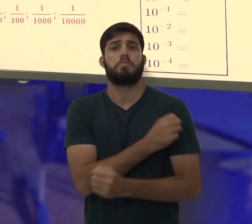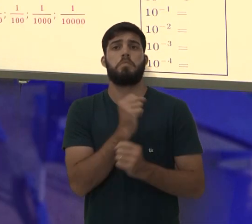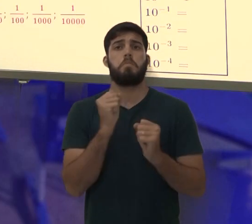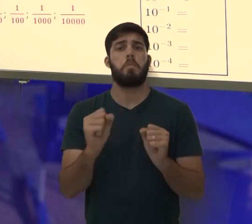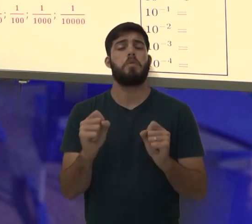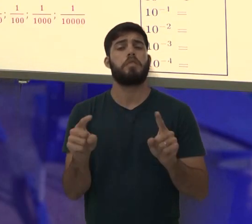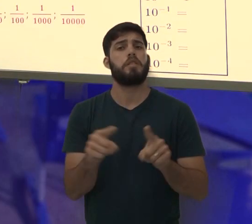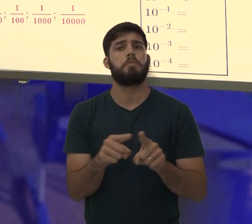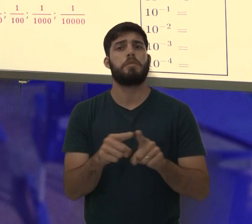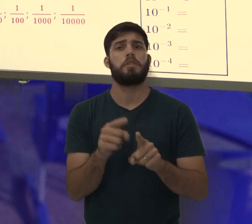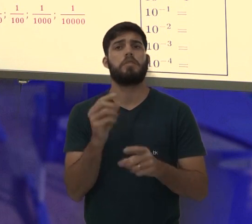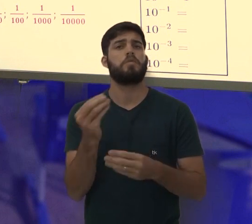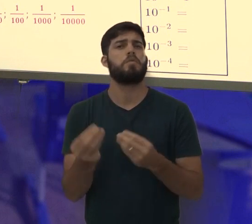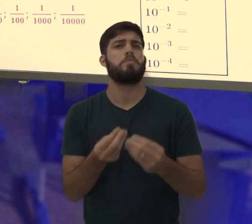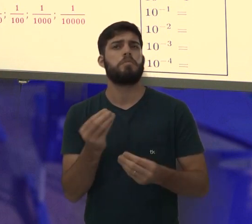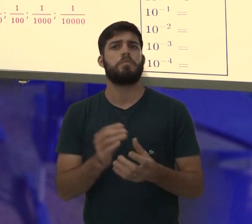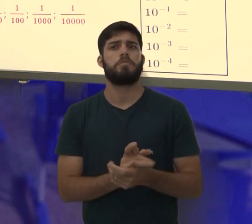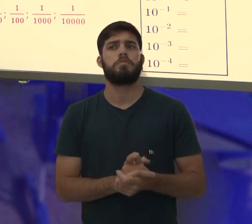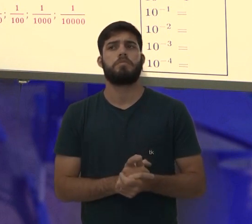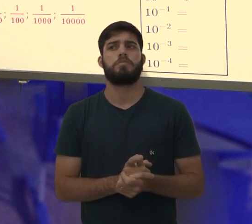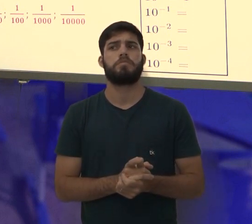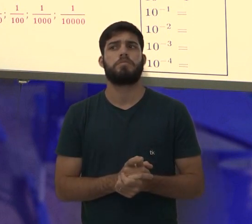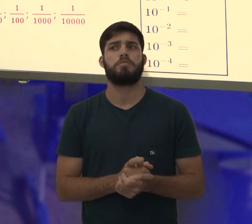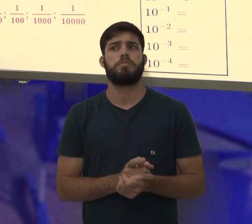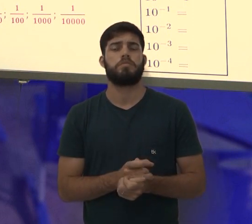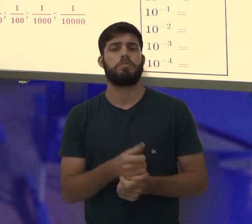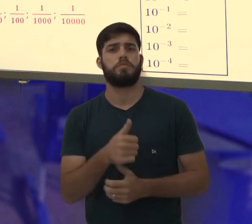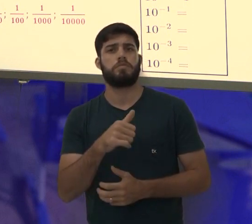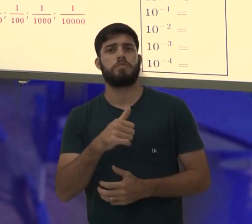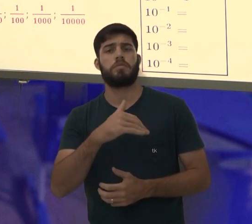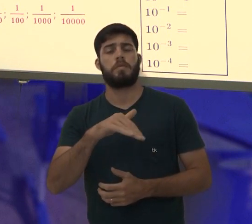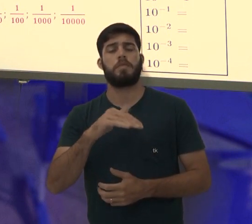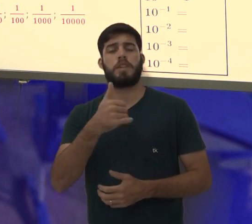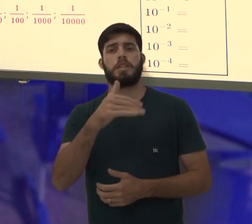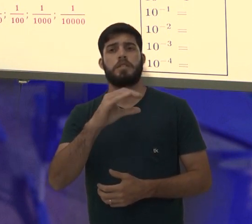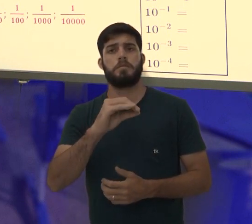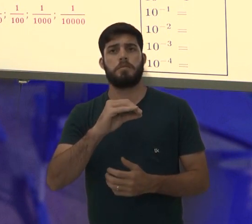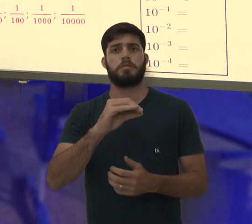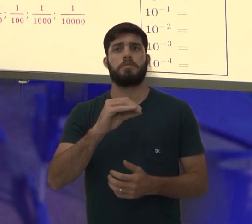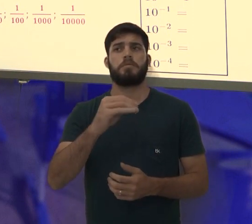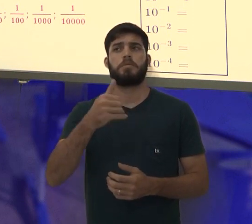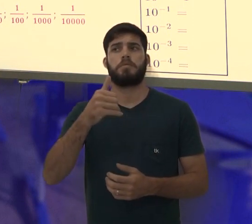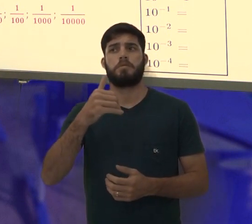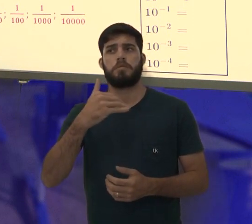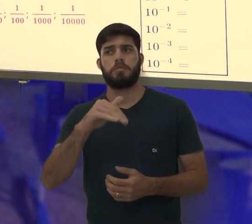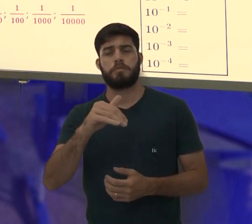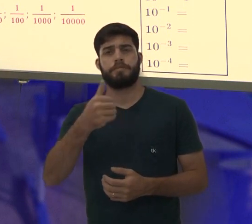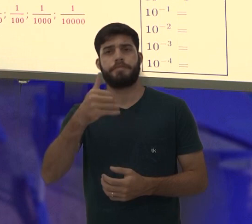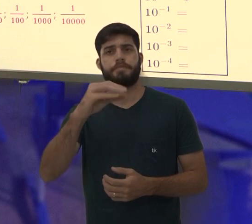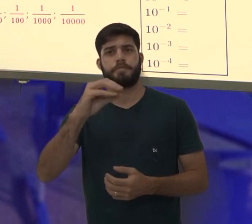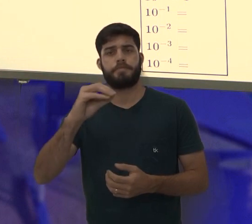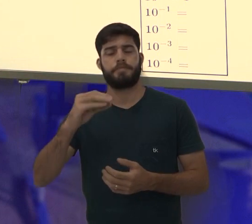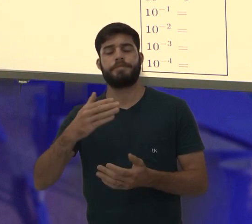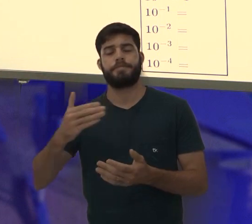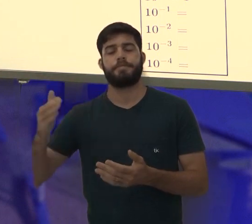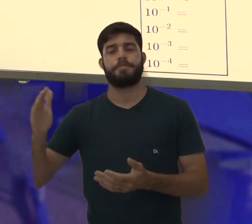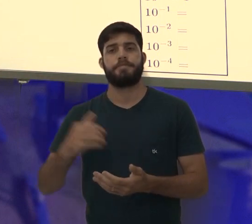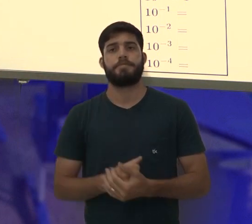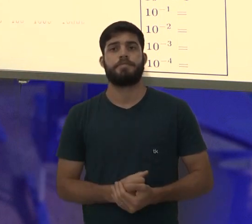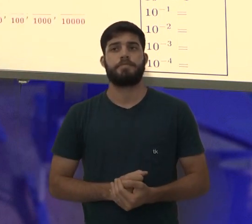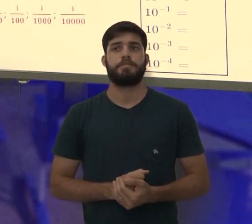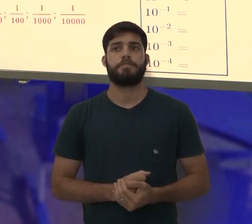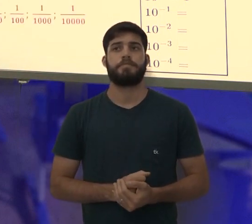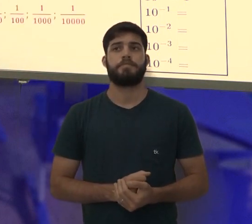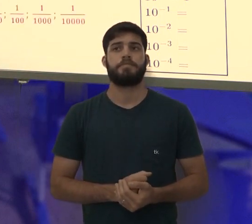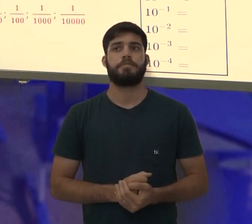também na forma fracionária, não é? Que será 1/10, 1/100, 1/1000 e 1/1000.